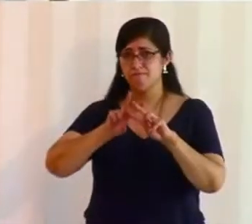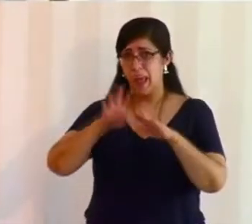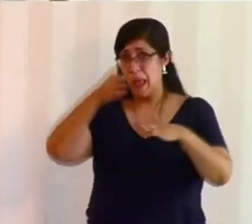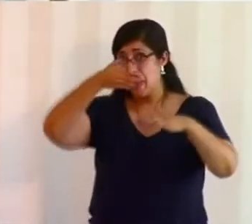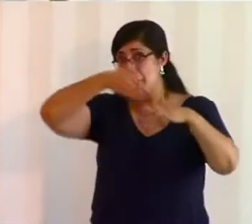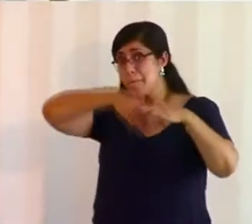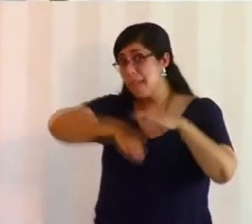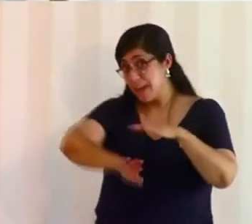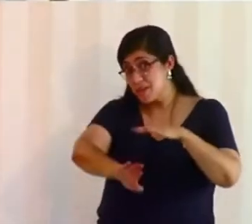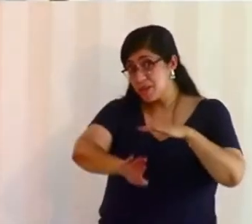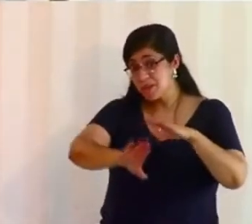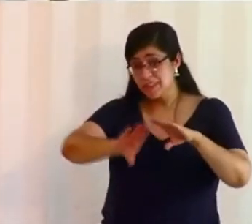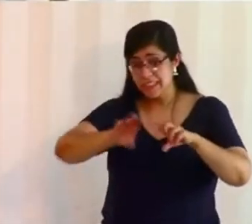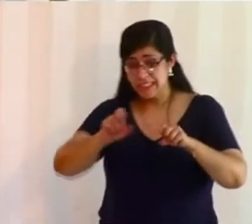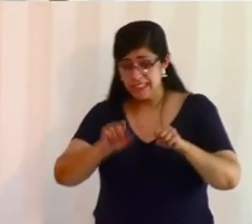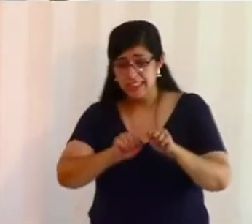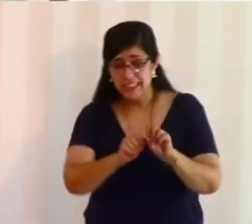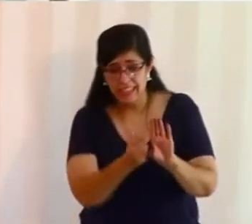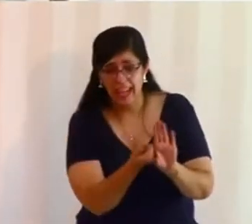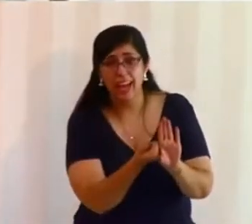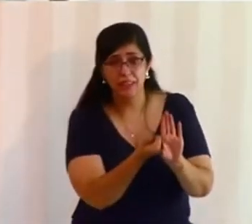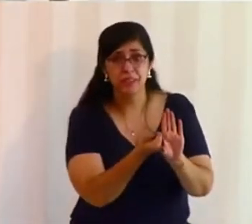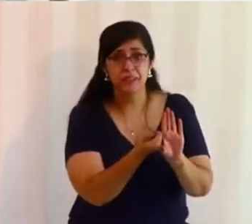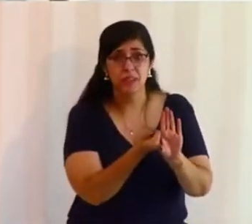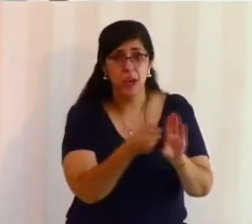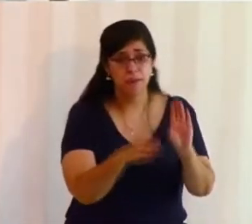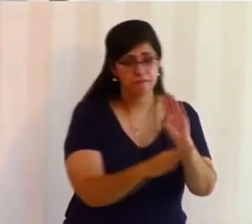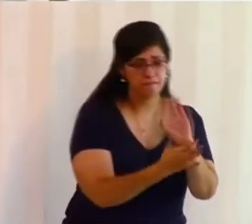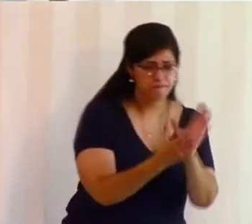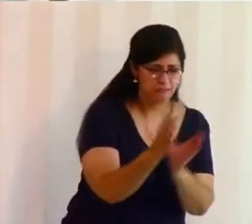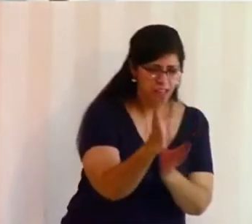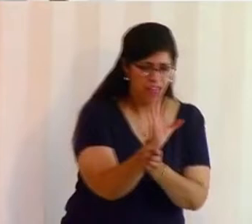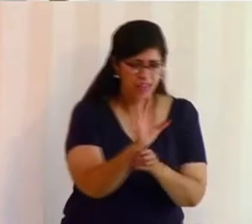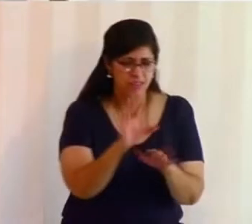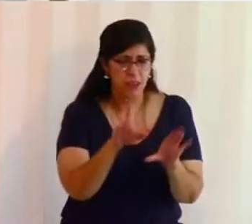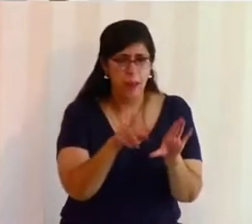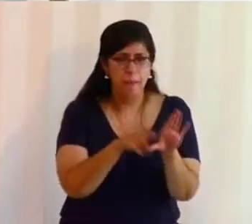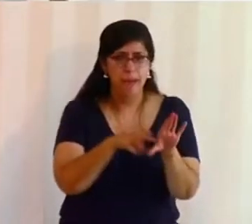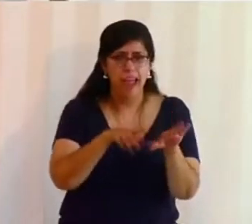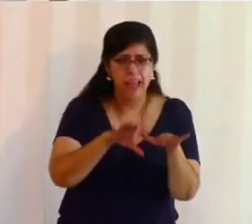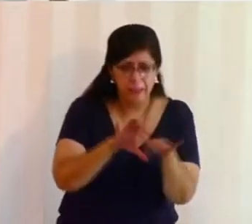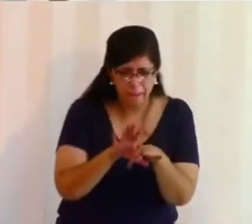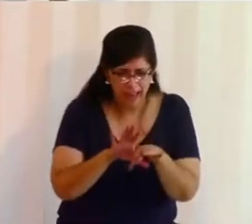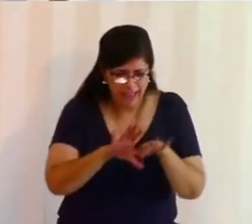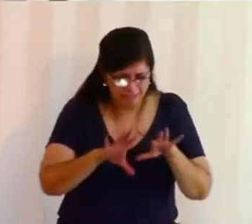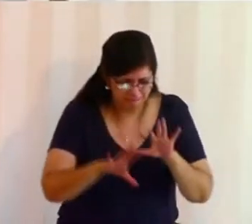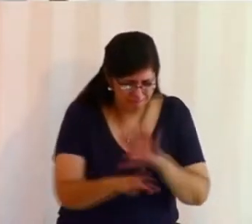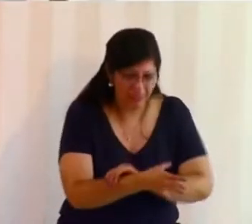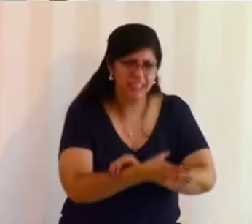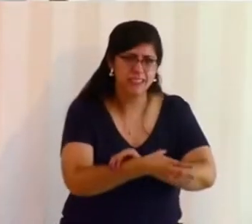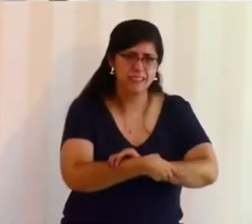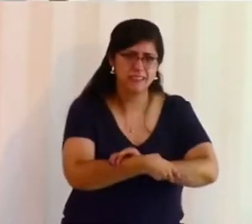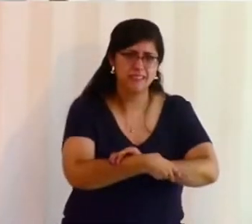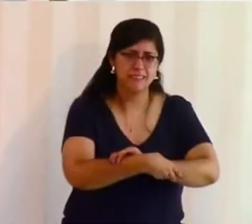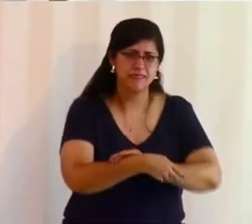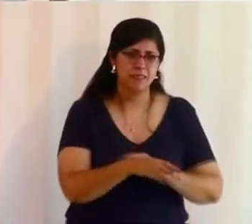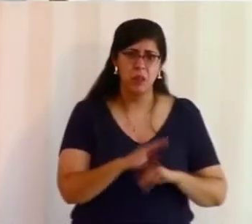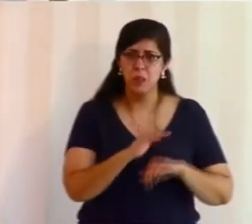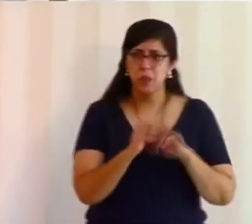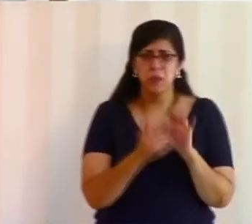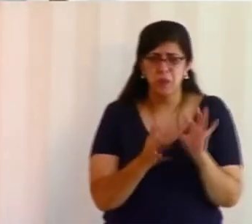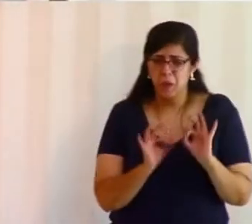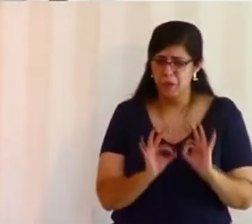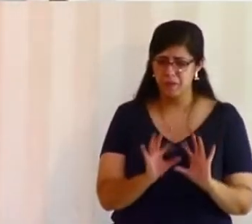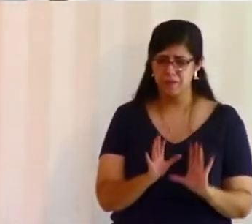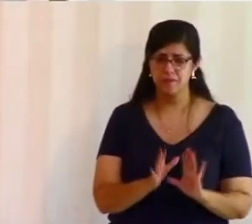um carcereiro será designado para cuidar deles. Eles serão agora colocados ali no tronco, com correntes. E a